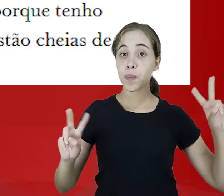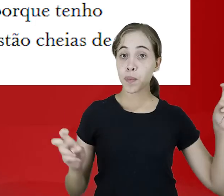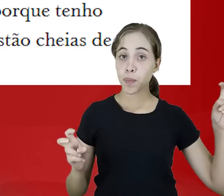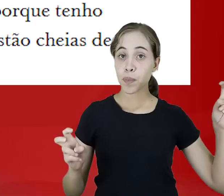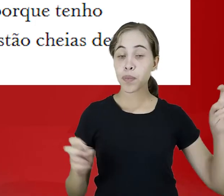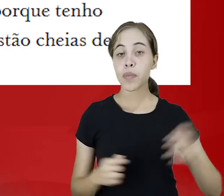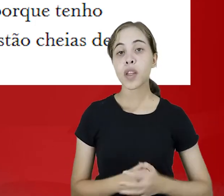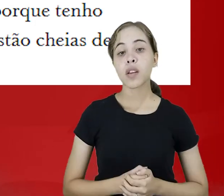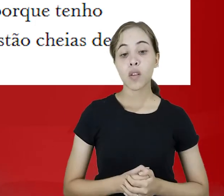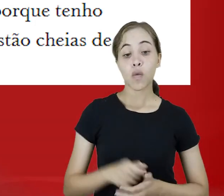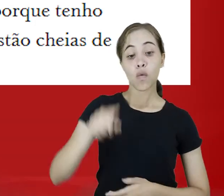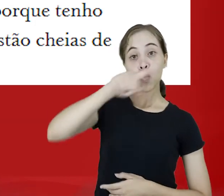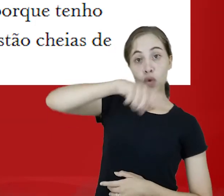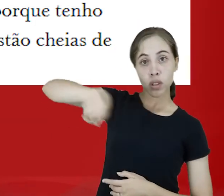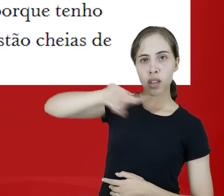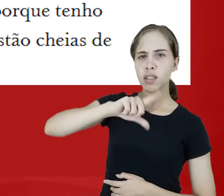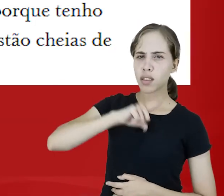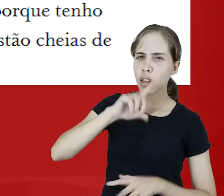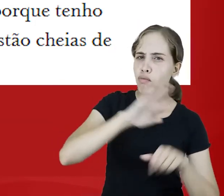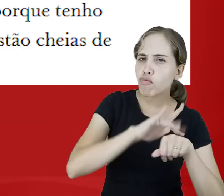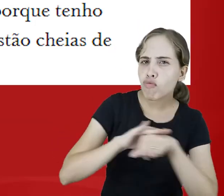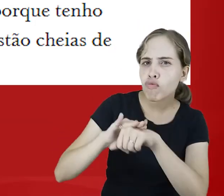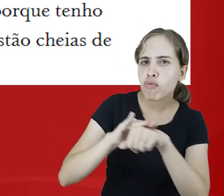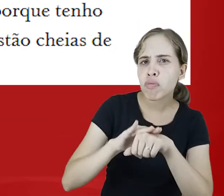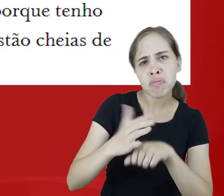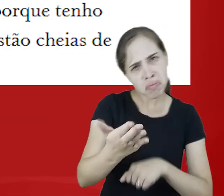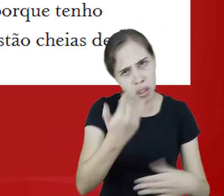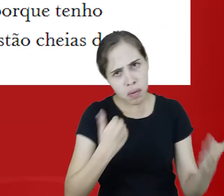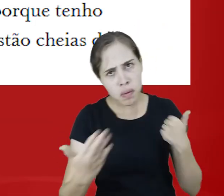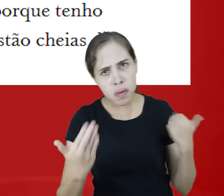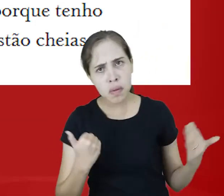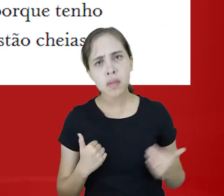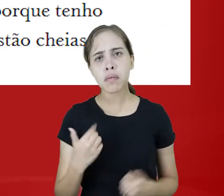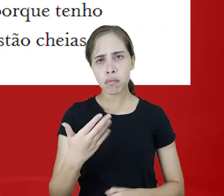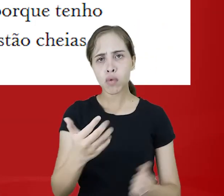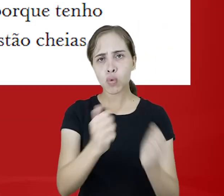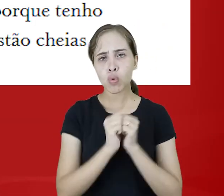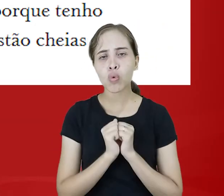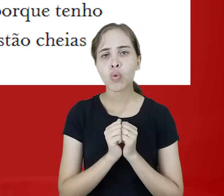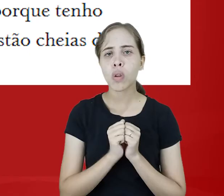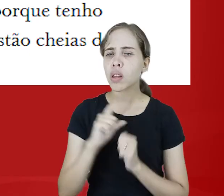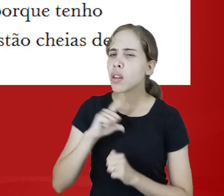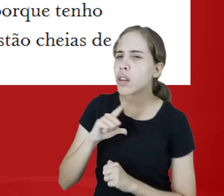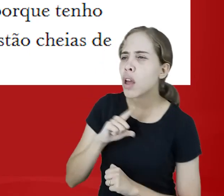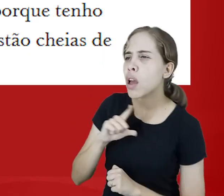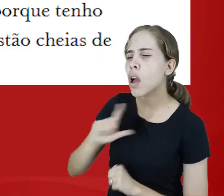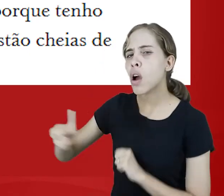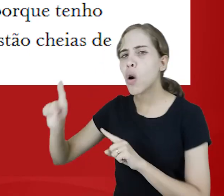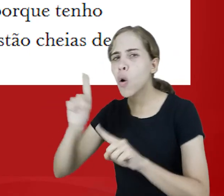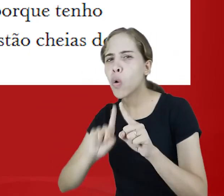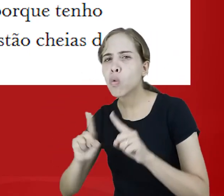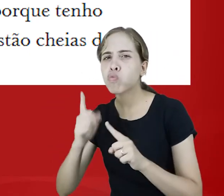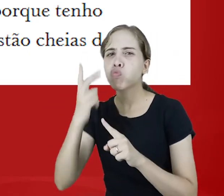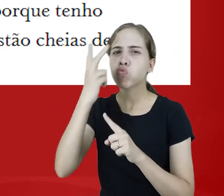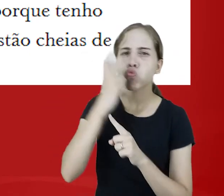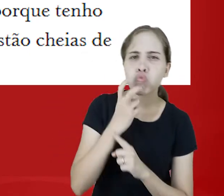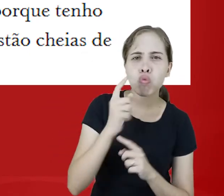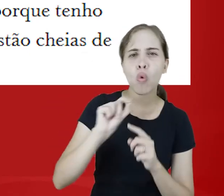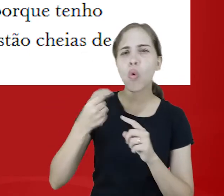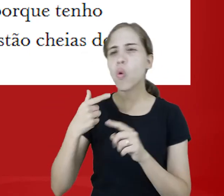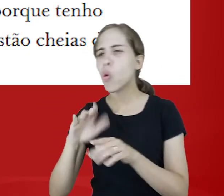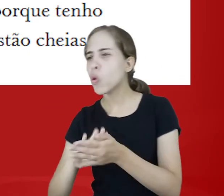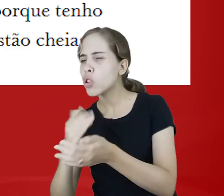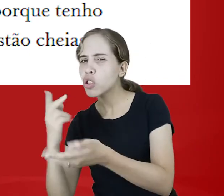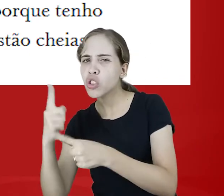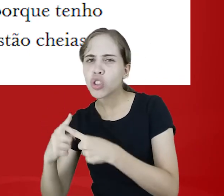tendes enfermos entre vós? Trazei-os aqui. Há entre vós coxos, ou cegos, ou